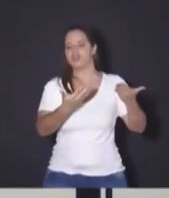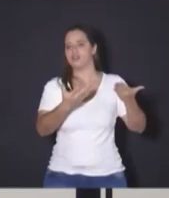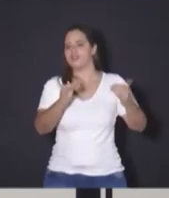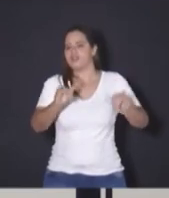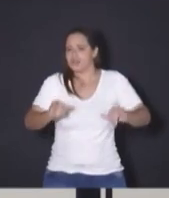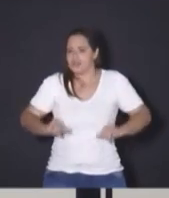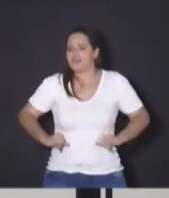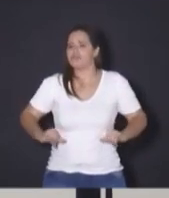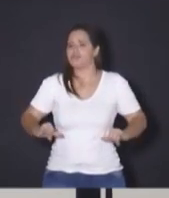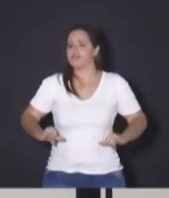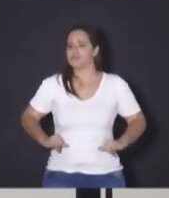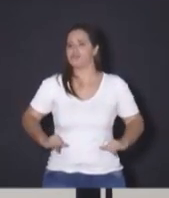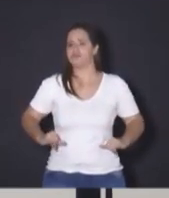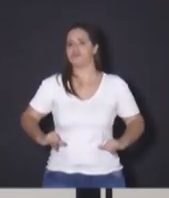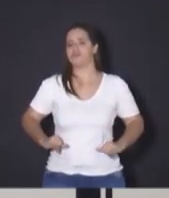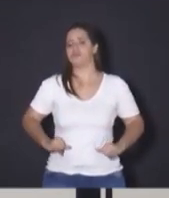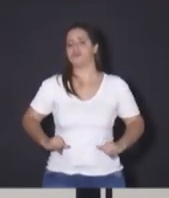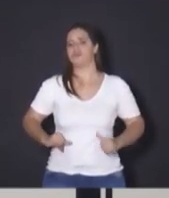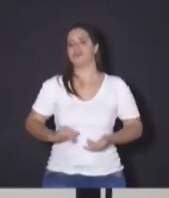fere muito.